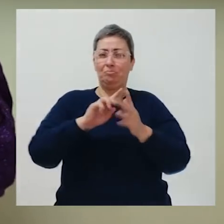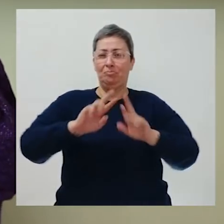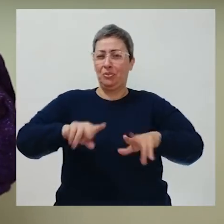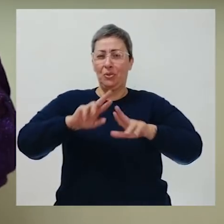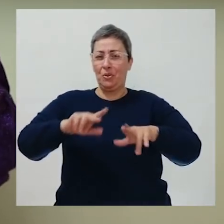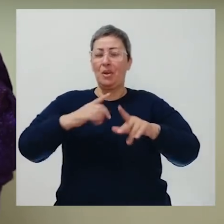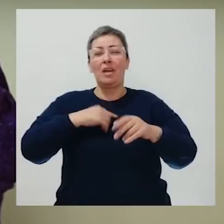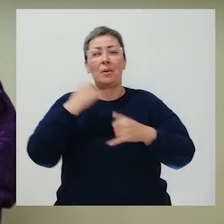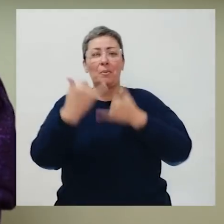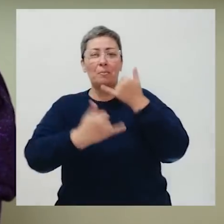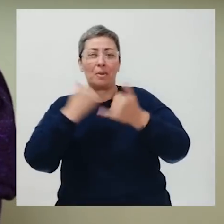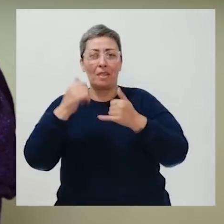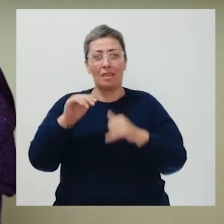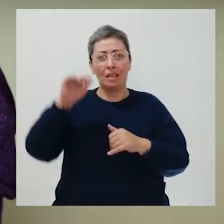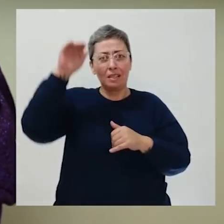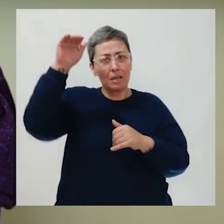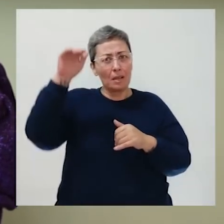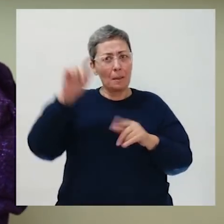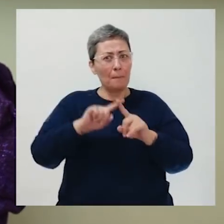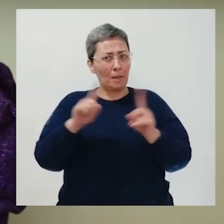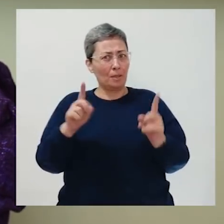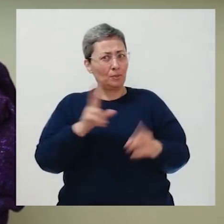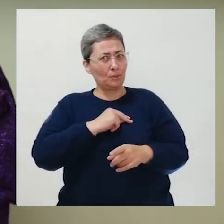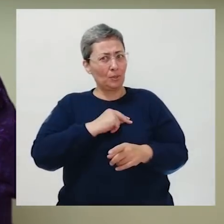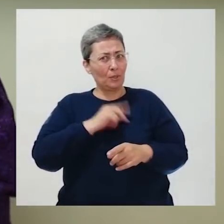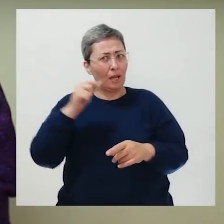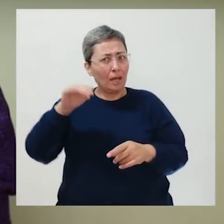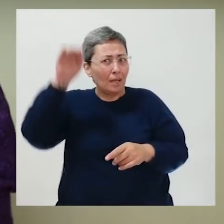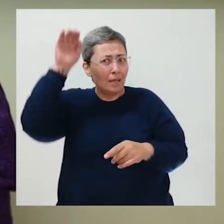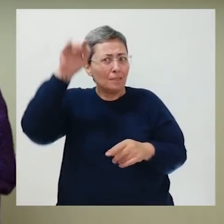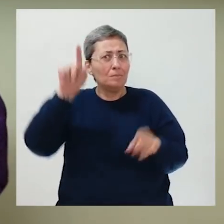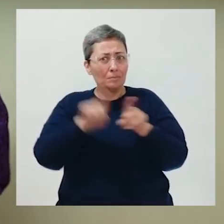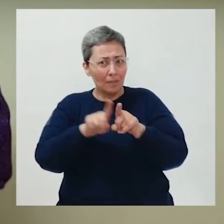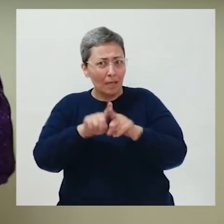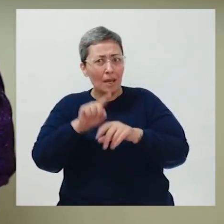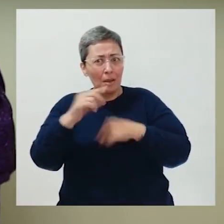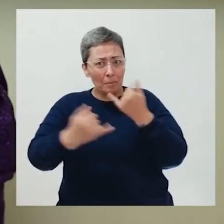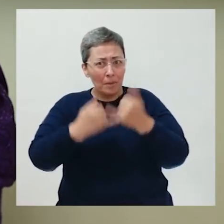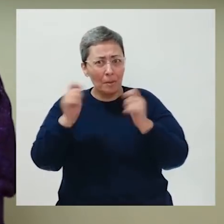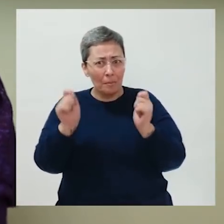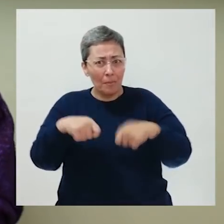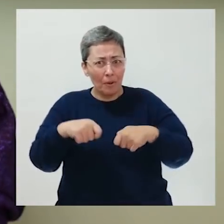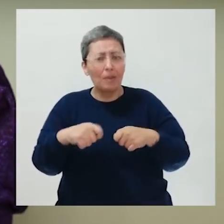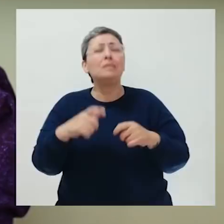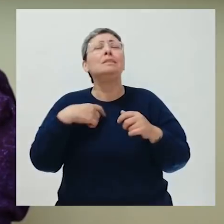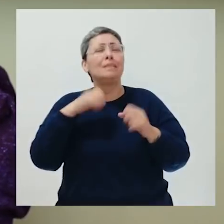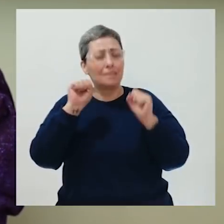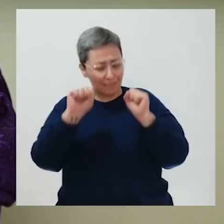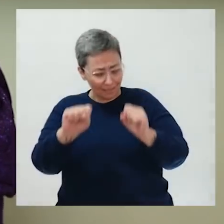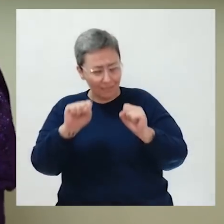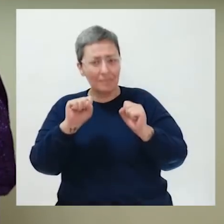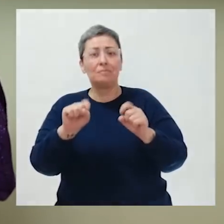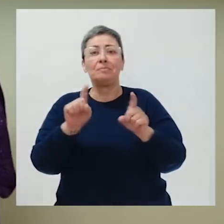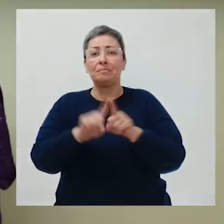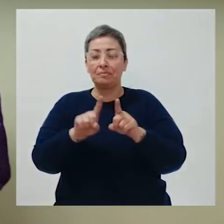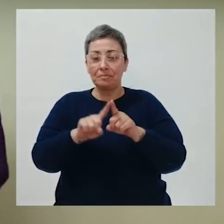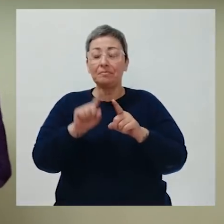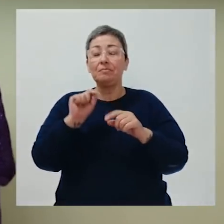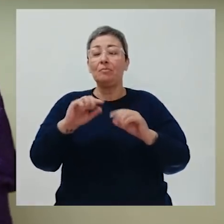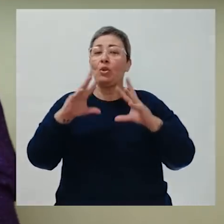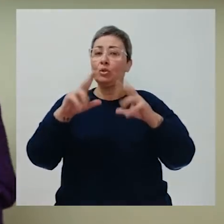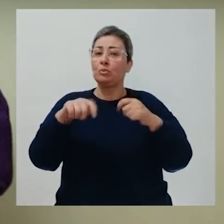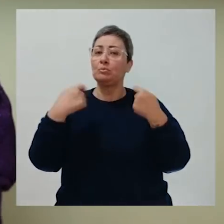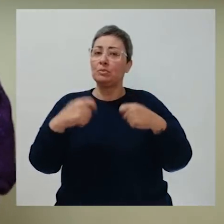de verdade não. É uma brincadeira de adulto. Mas nossa, gente grande também pode brincar? Pode